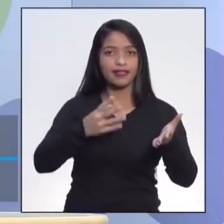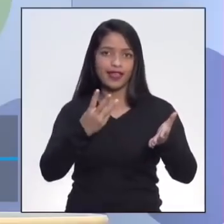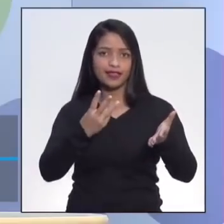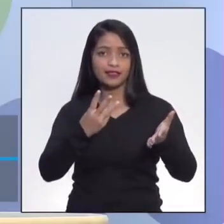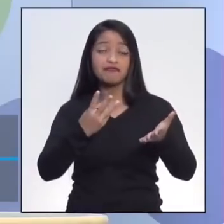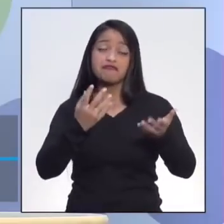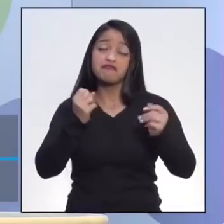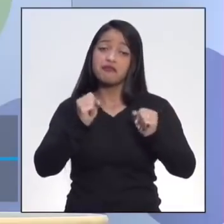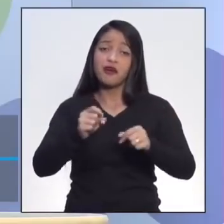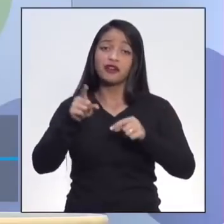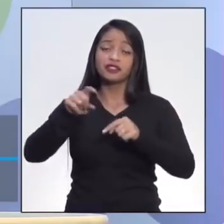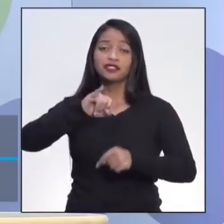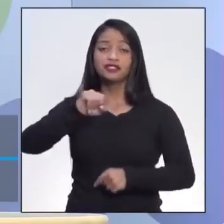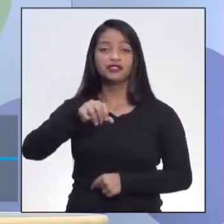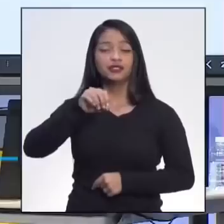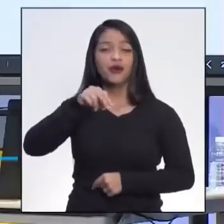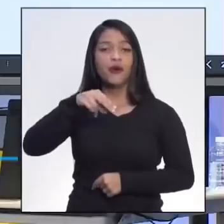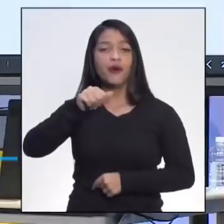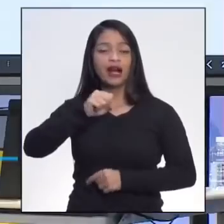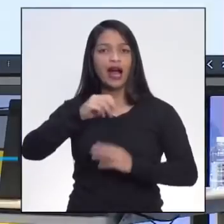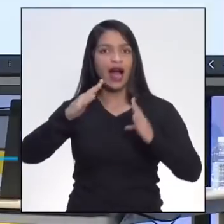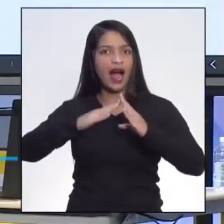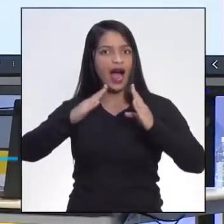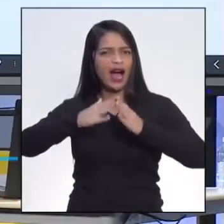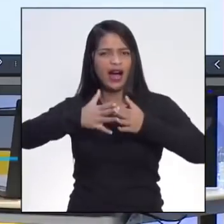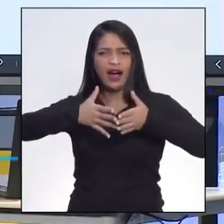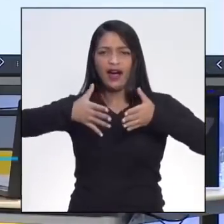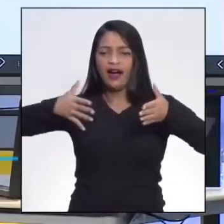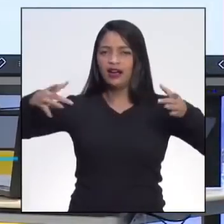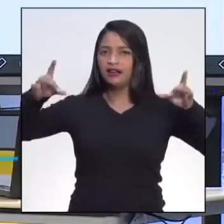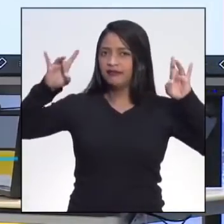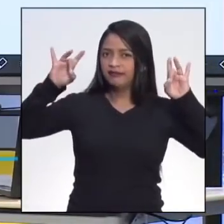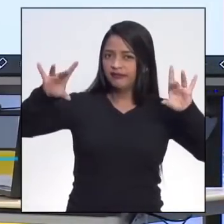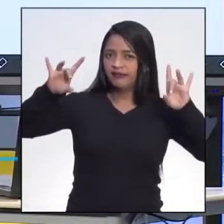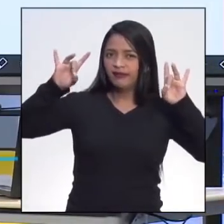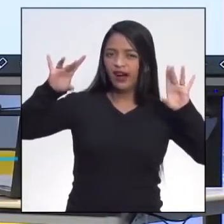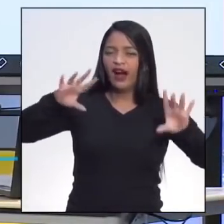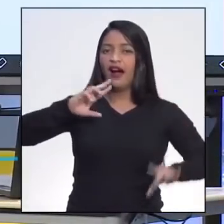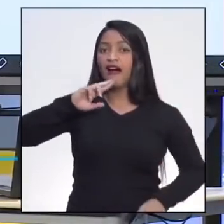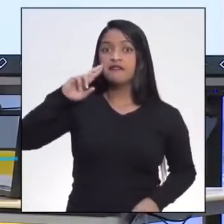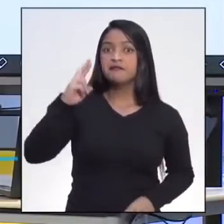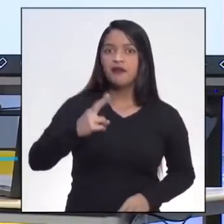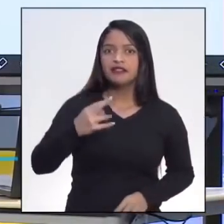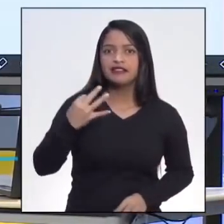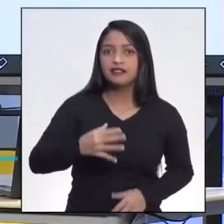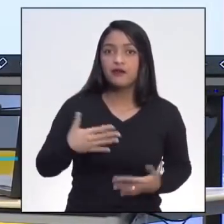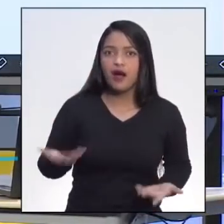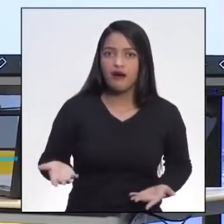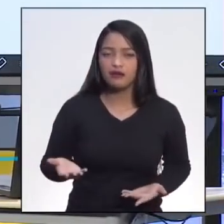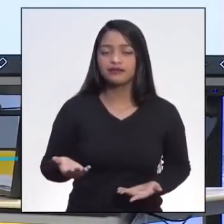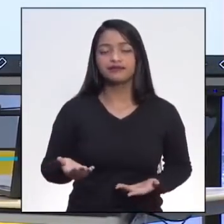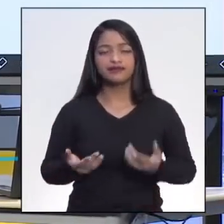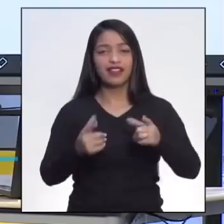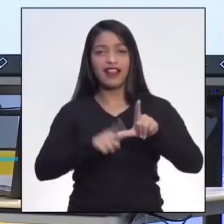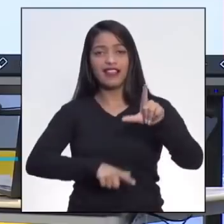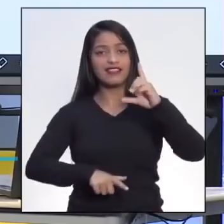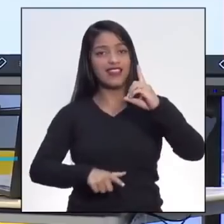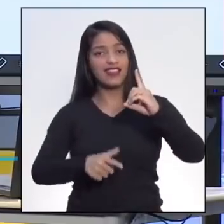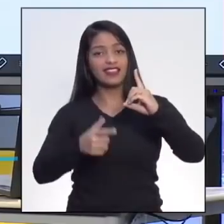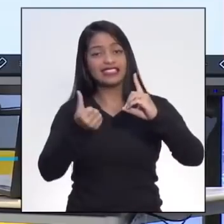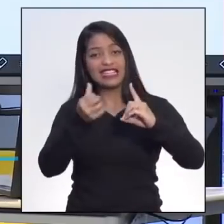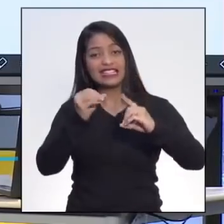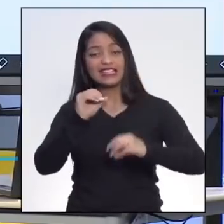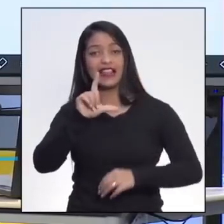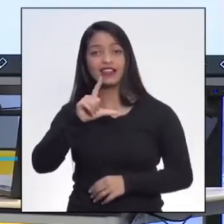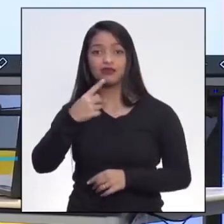mansão e aí, ao invés de 3 litros, seria a resposta certa a D, que era 60, ou 60 não, 6 litros. Vai saber.